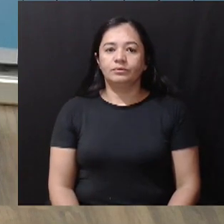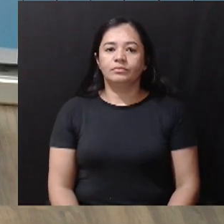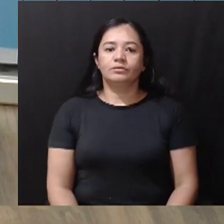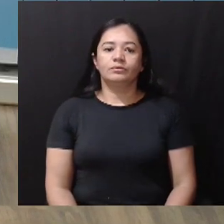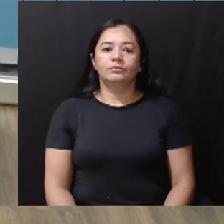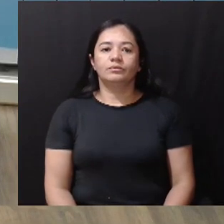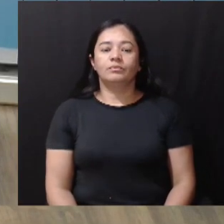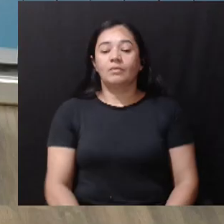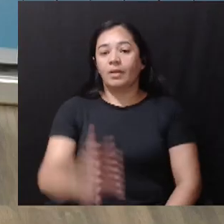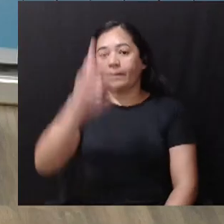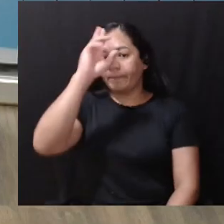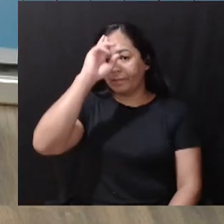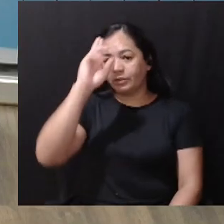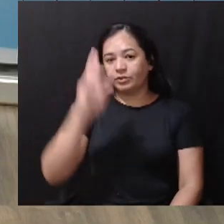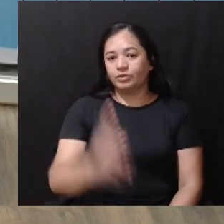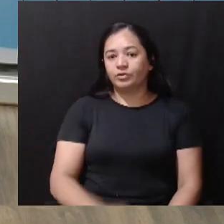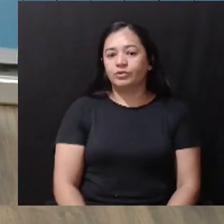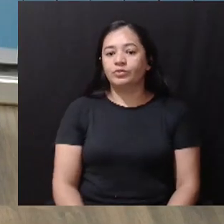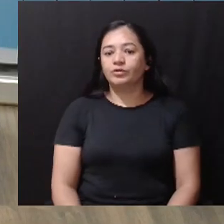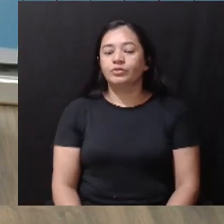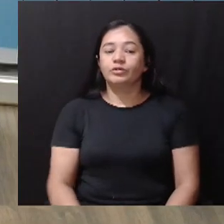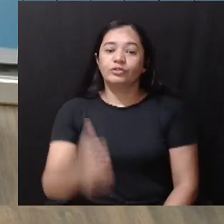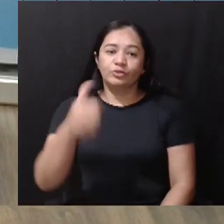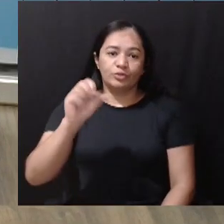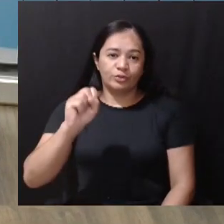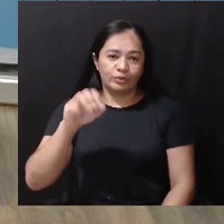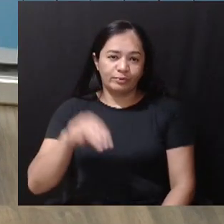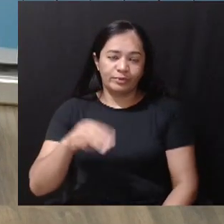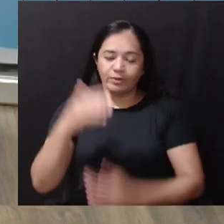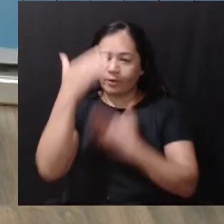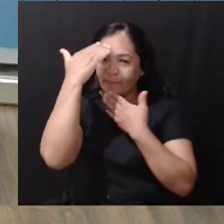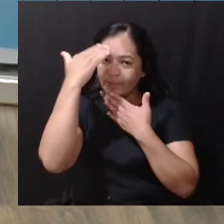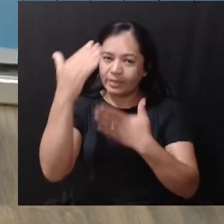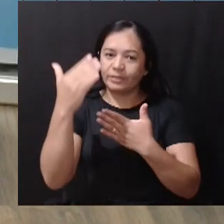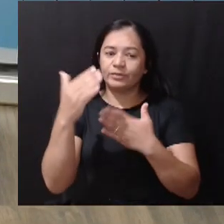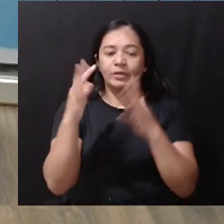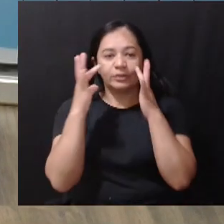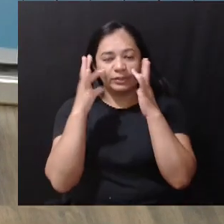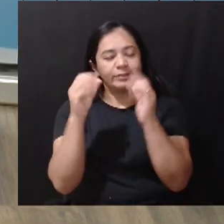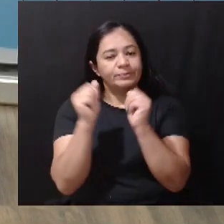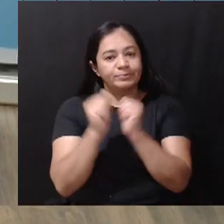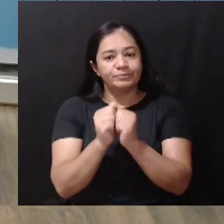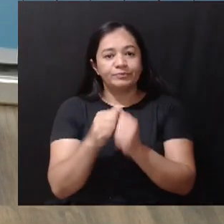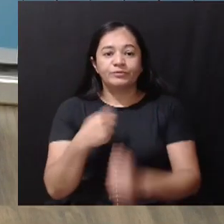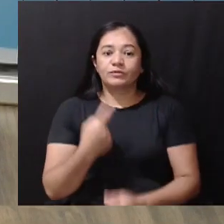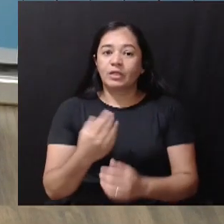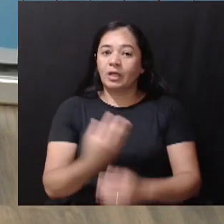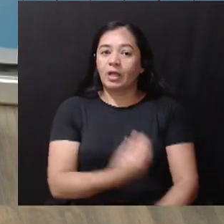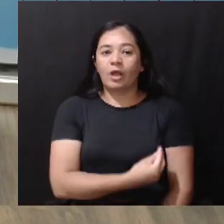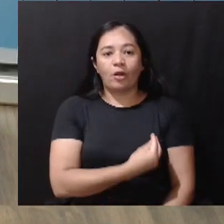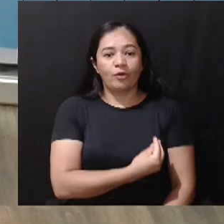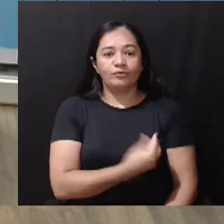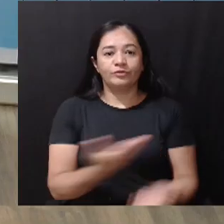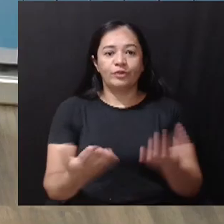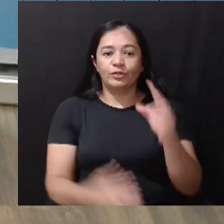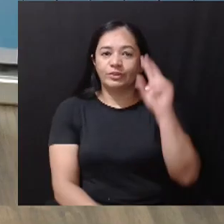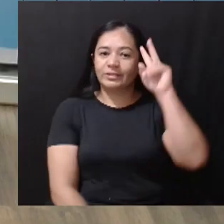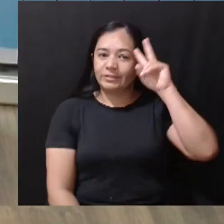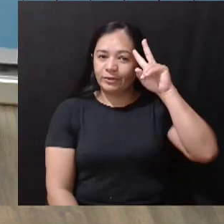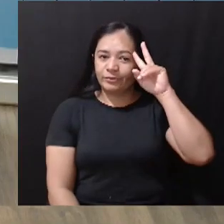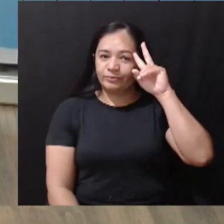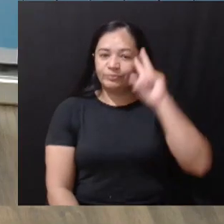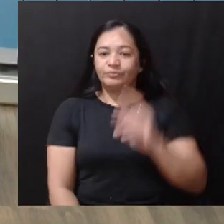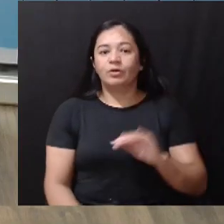Meio-dia mais 18 minutos, muito obrigado pela sua companhia, pela sua audiência. Estamos ao vivo nesta segunda-feira. Notícias